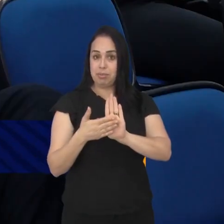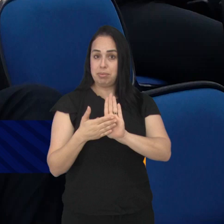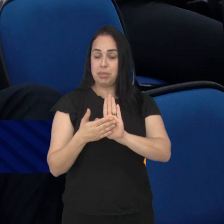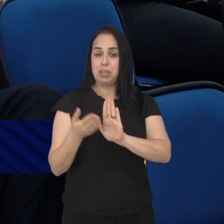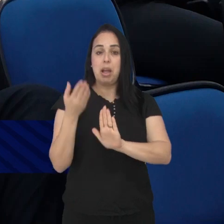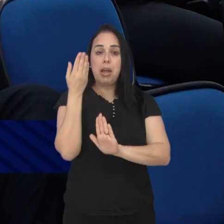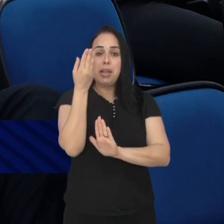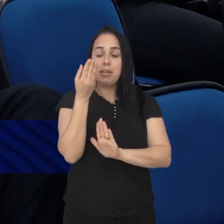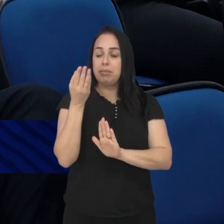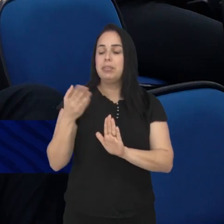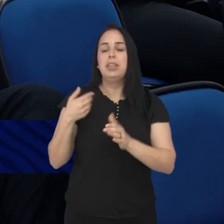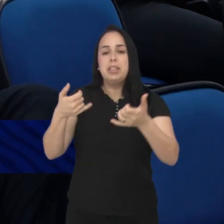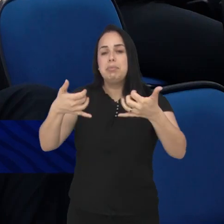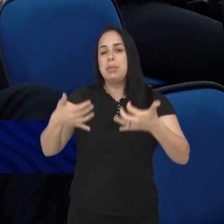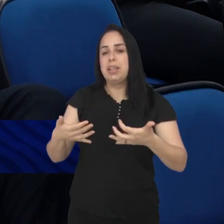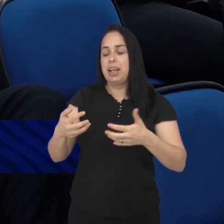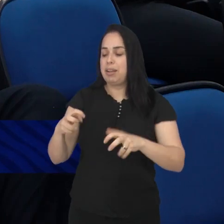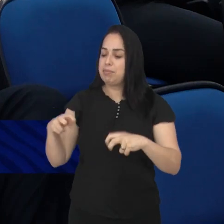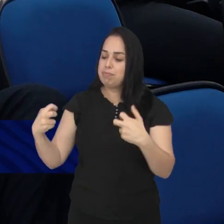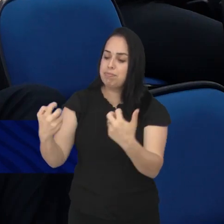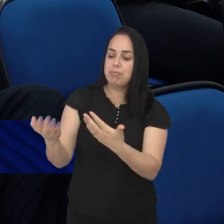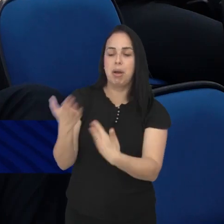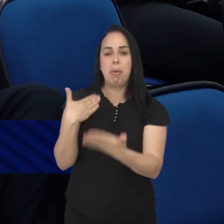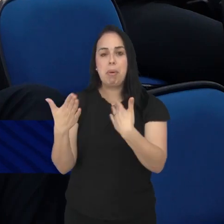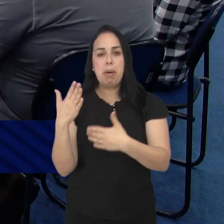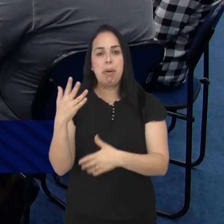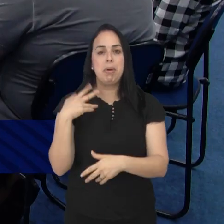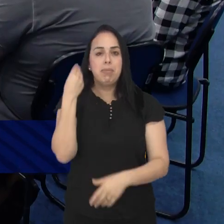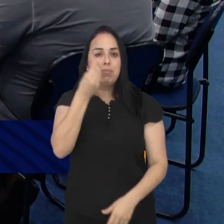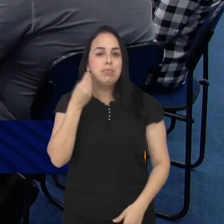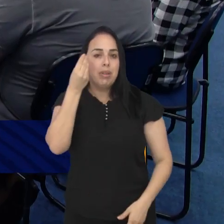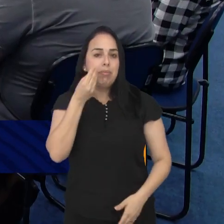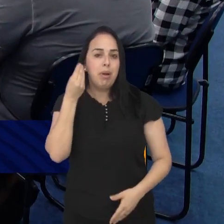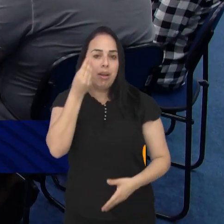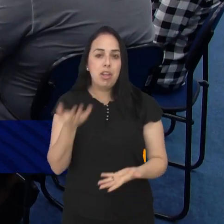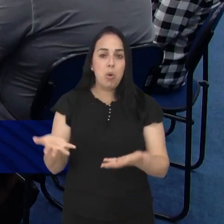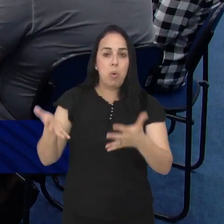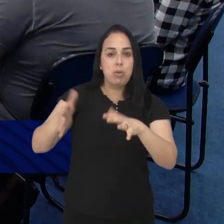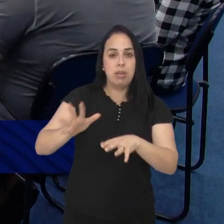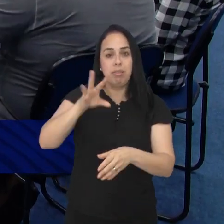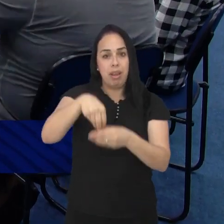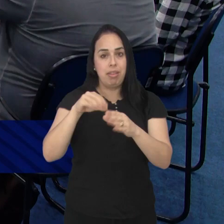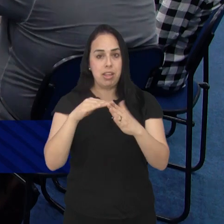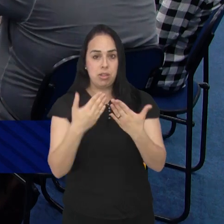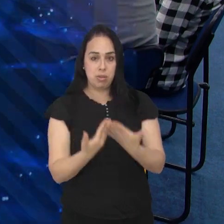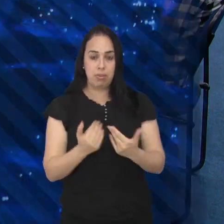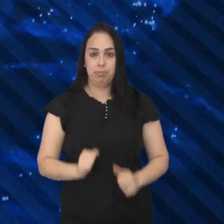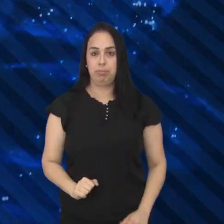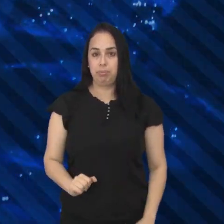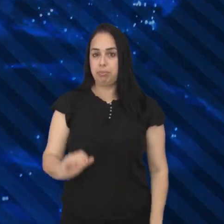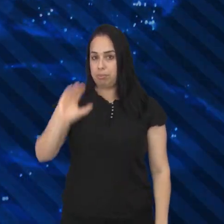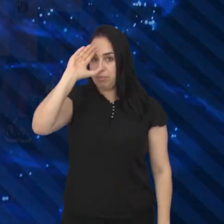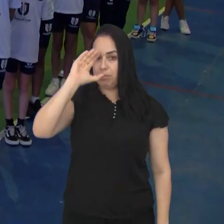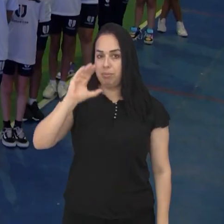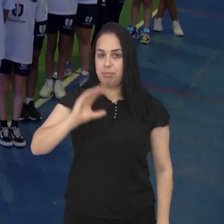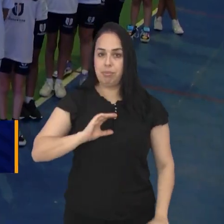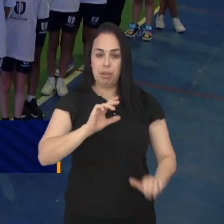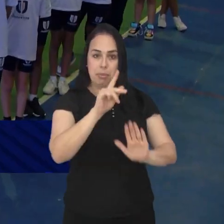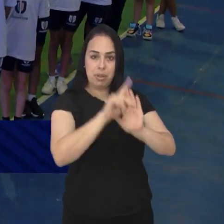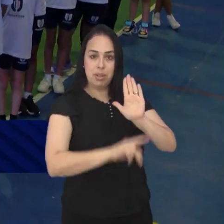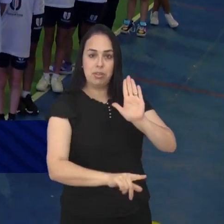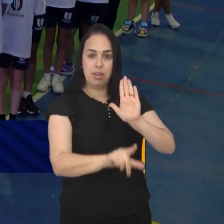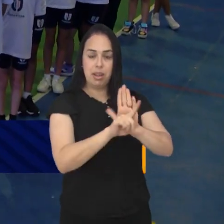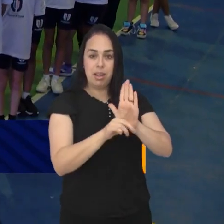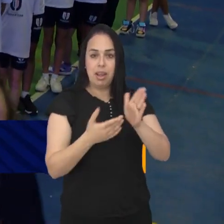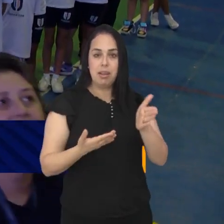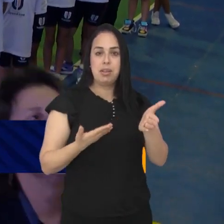projeto proporciona a troca de experiências e informações sobre inclusão no ambiente escolar. Cidadania, projeto